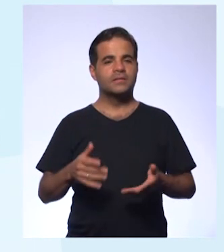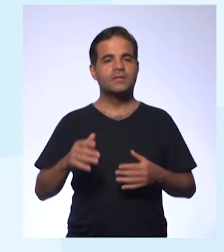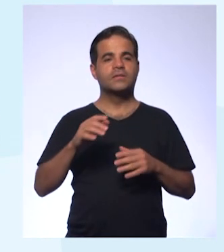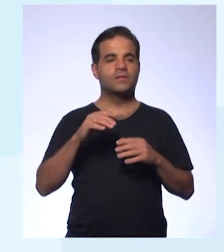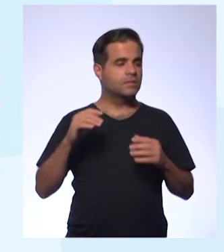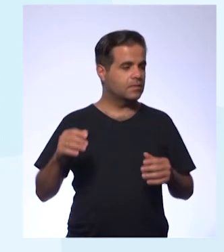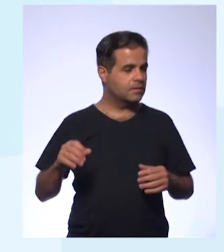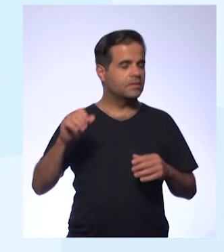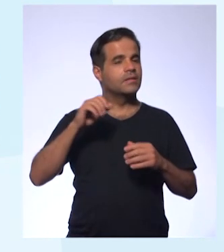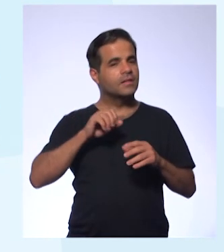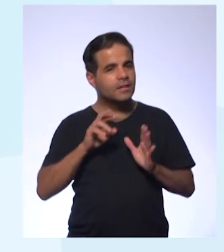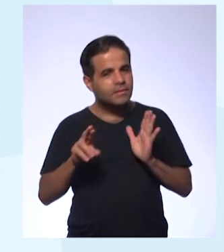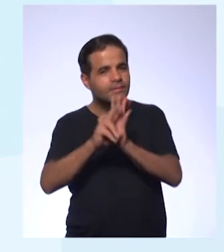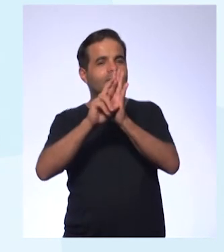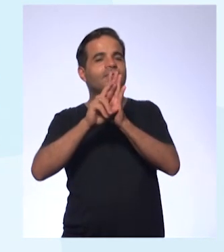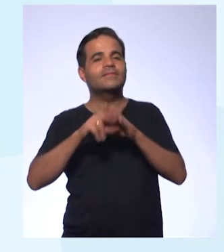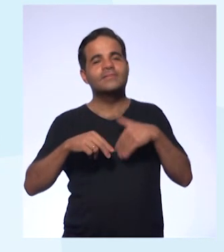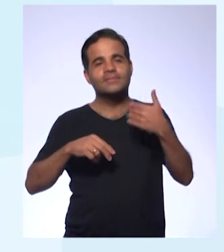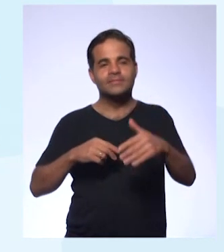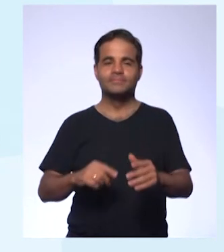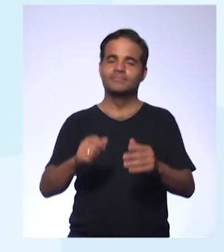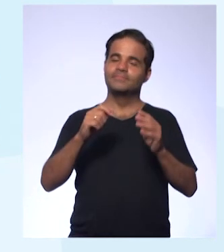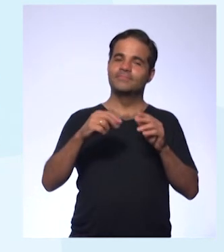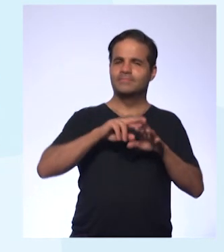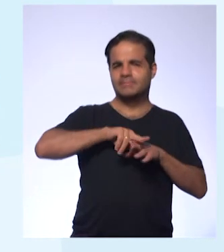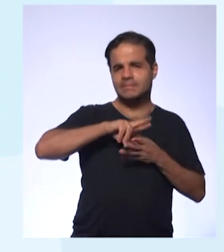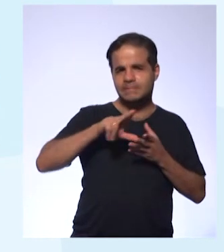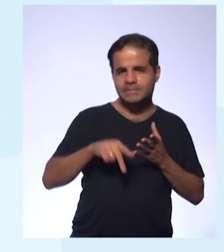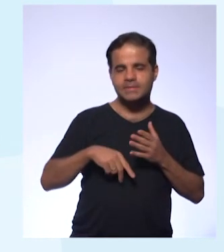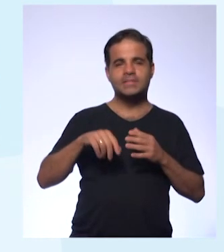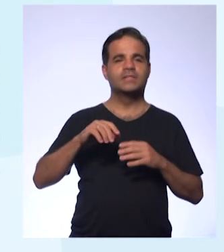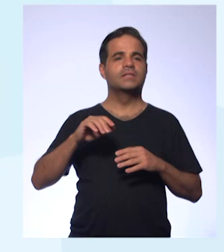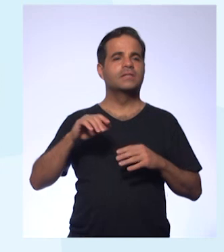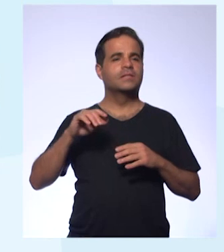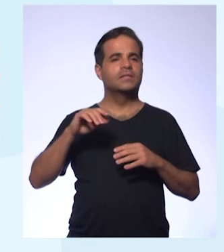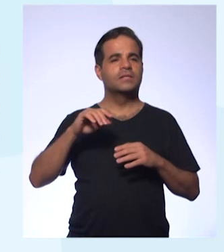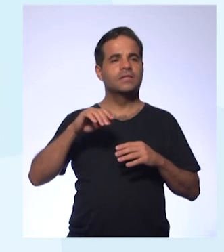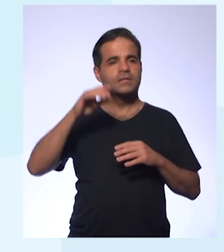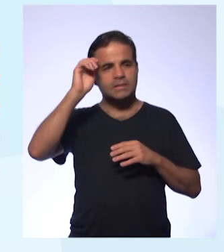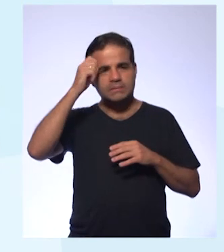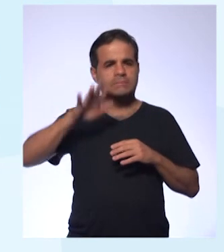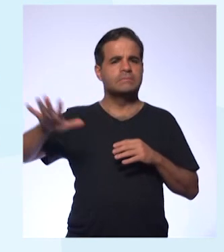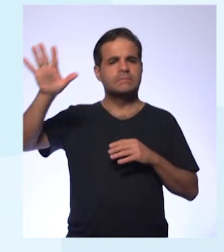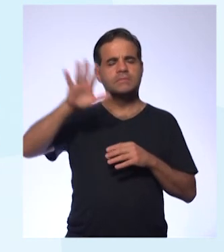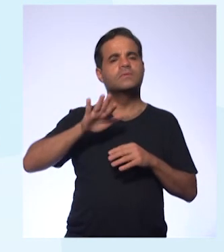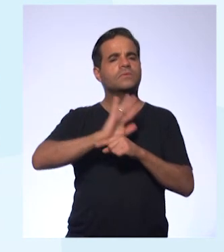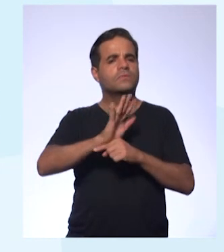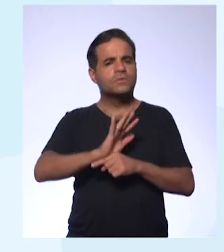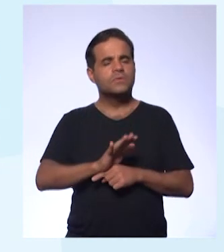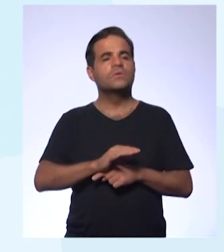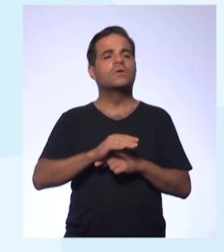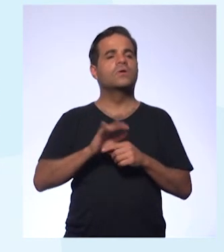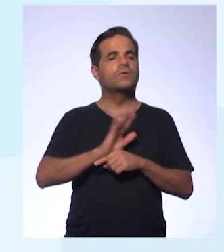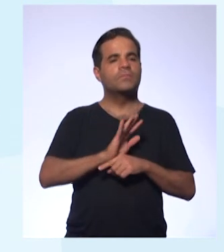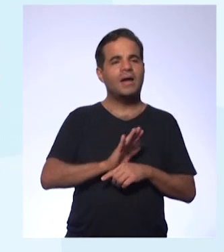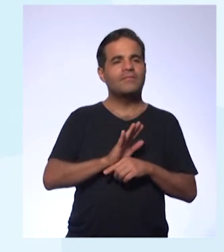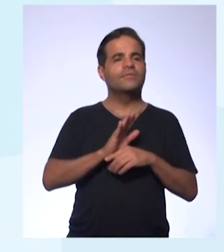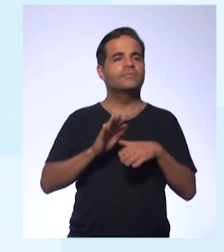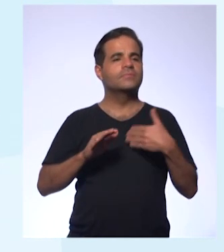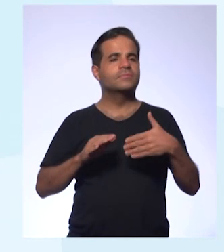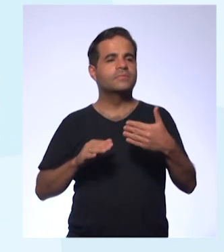representa um grande avanço na questão da representatividade negra nas telas de cinema. Filme da Marvel